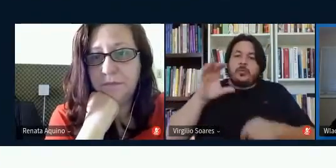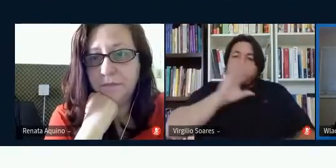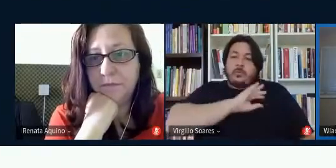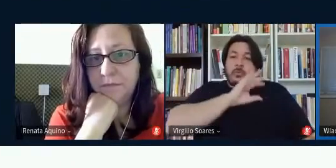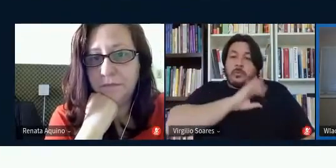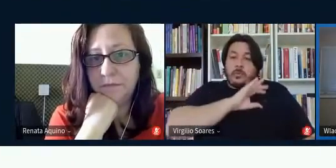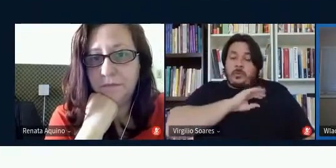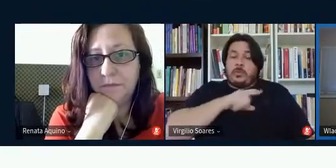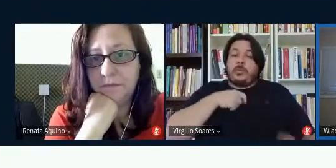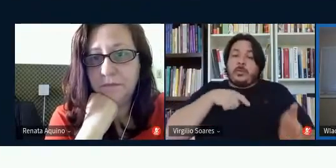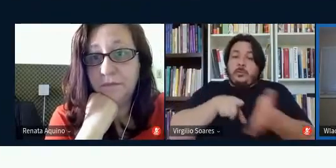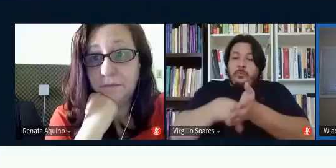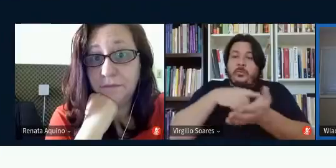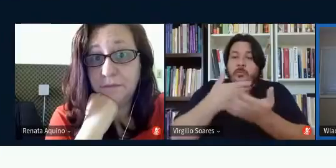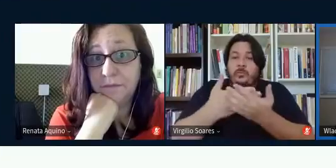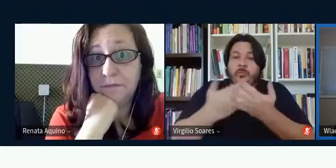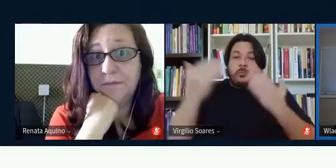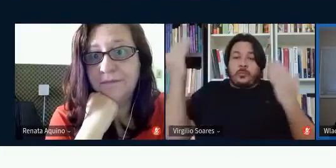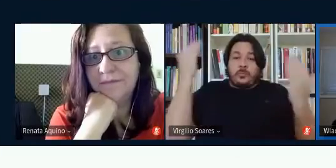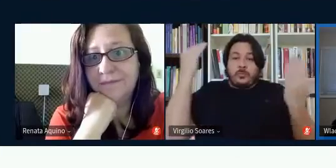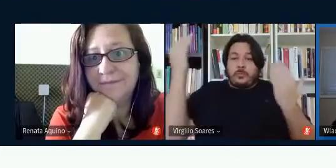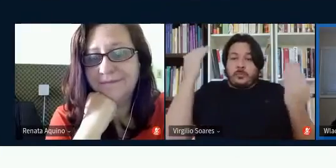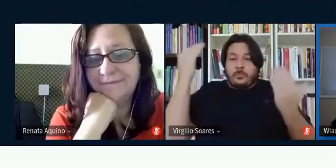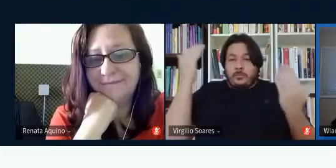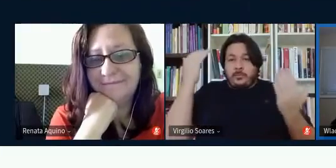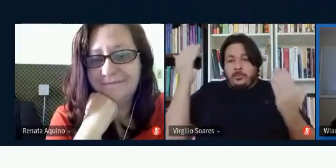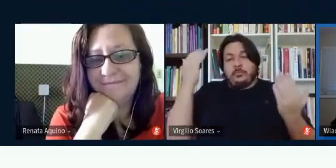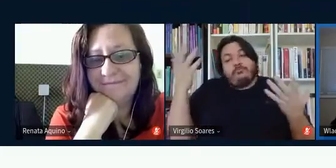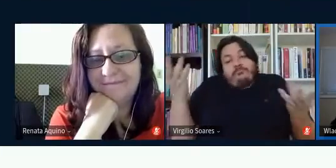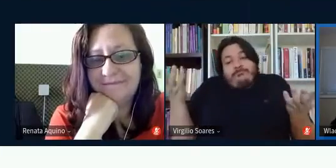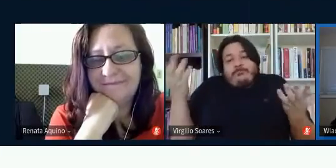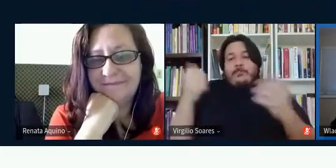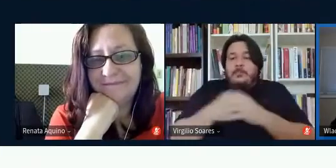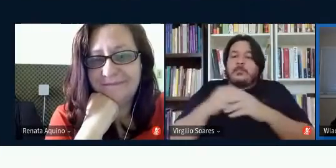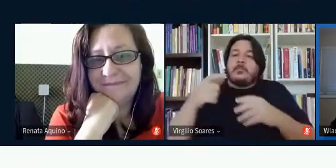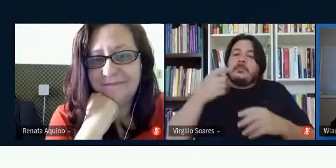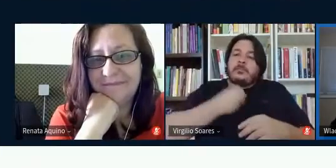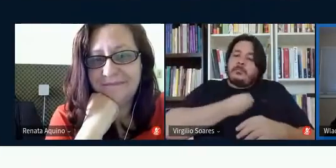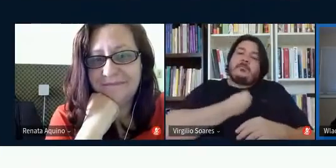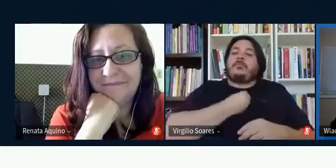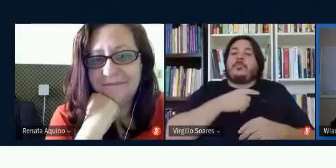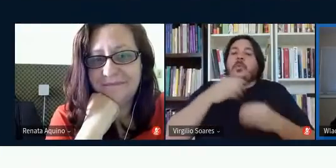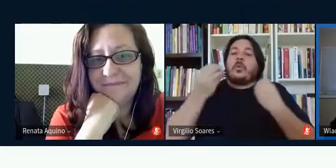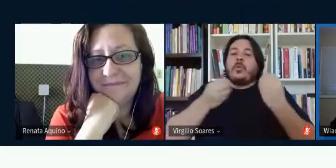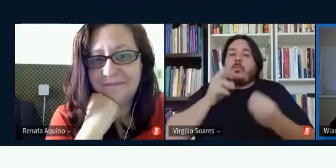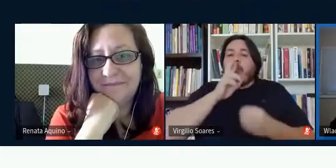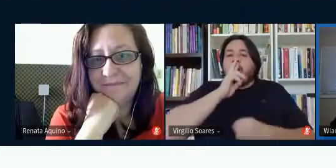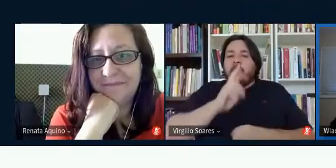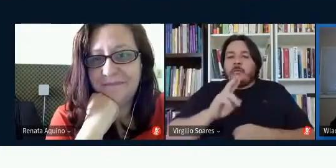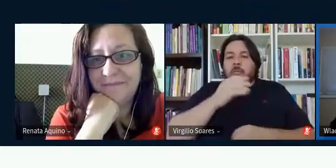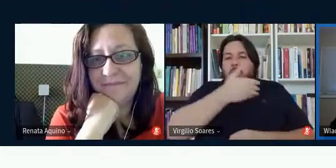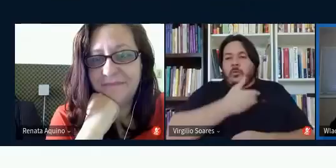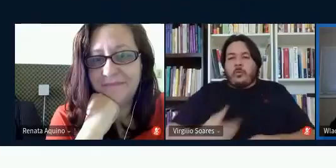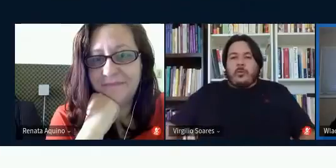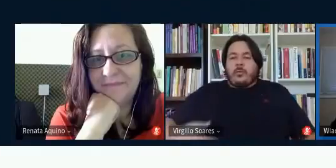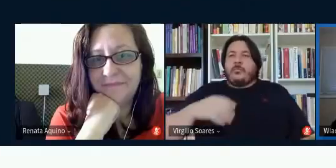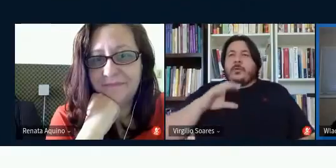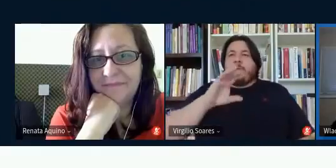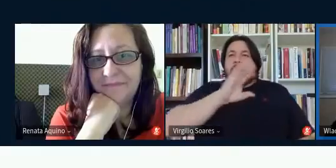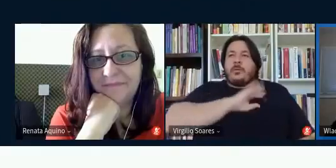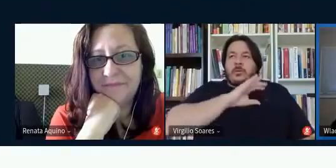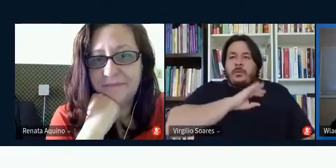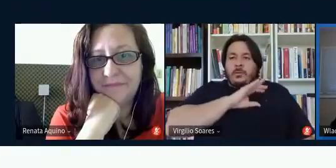estudo comparado inevitável, enfim, né? Então, a resposta dos governos canadenses aqui também é uma federação, como no